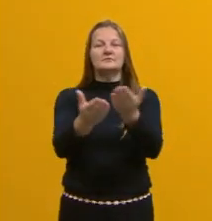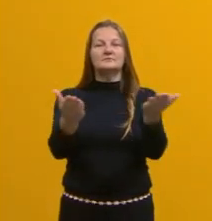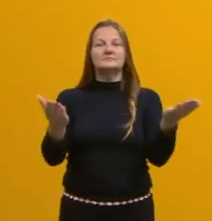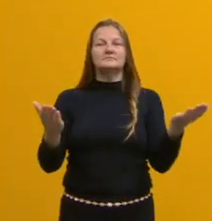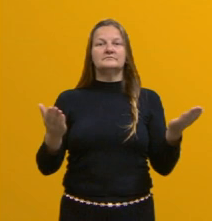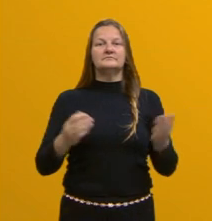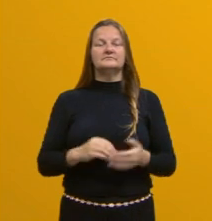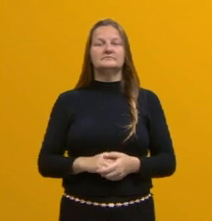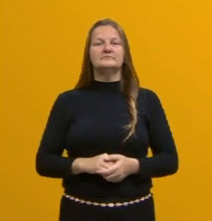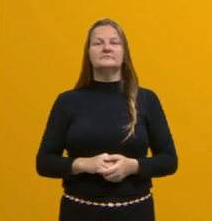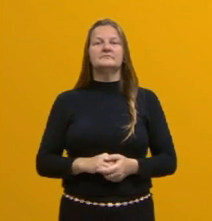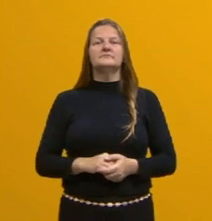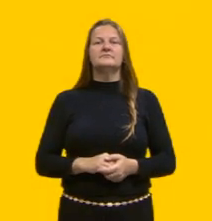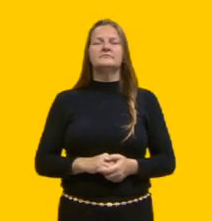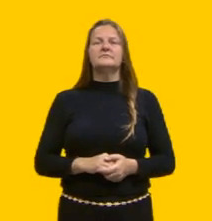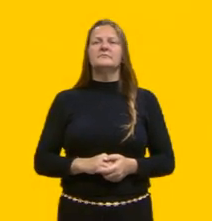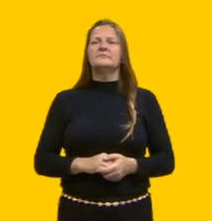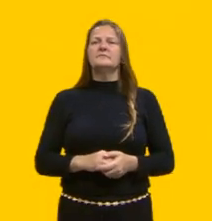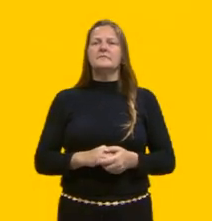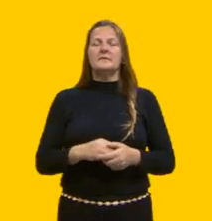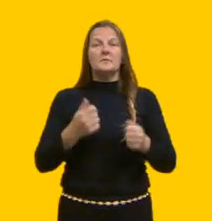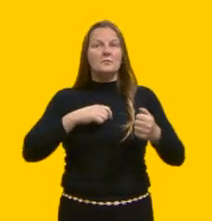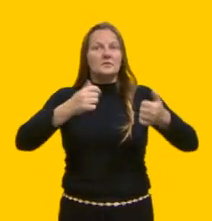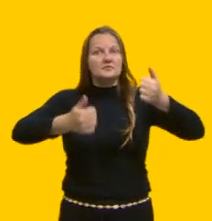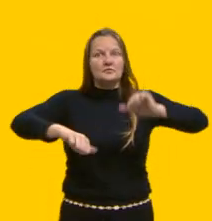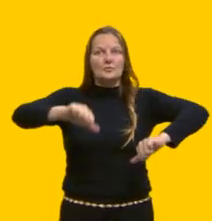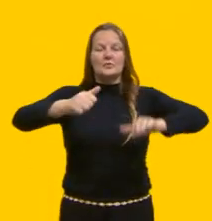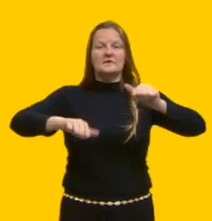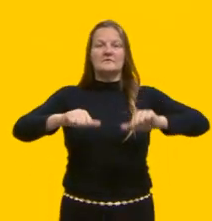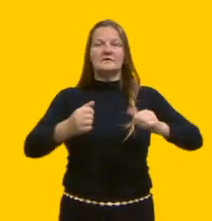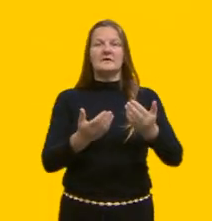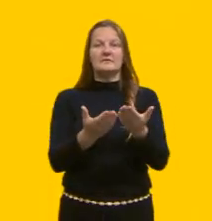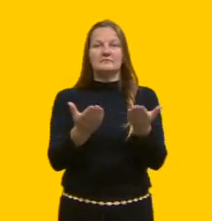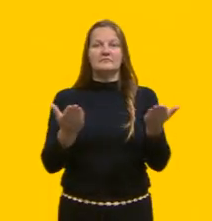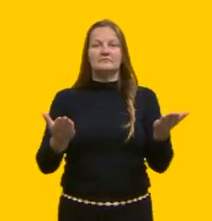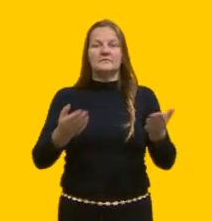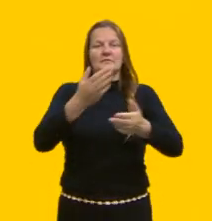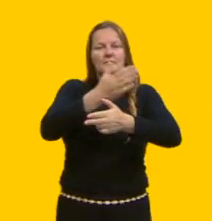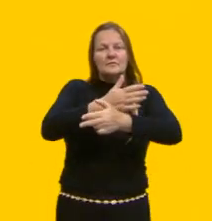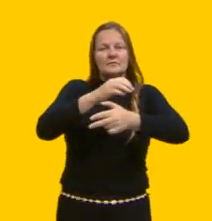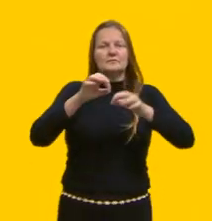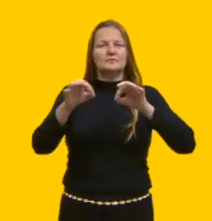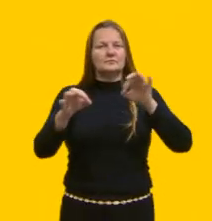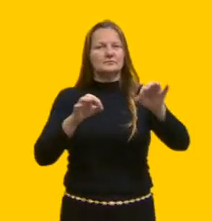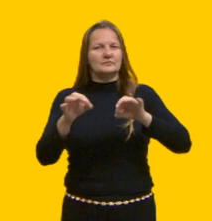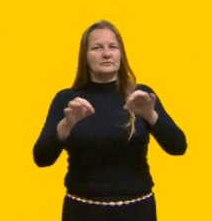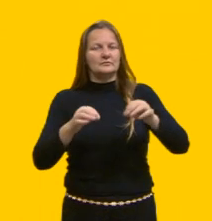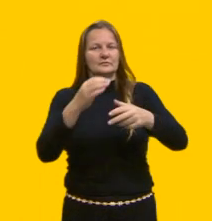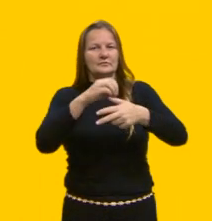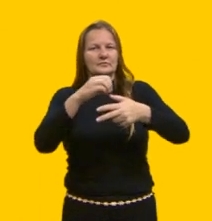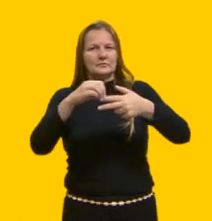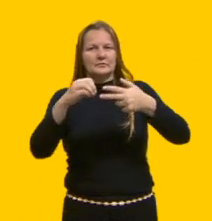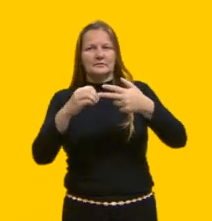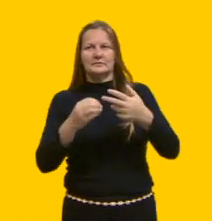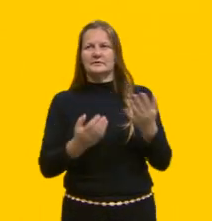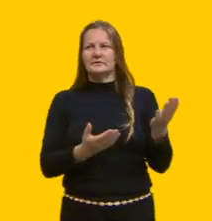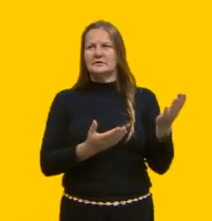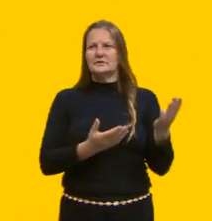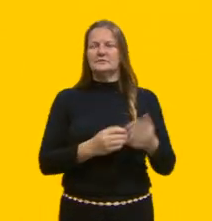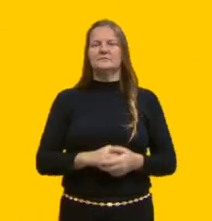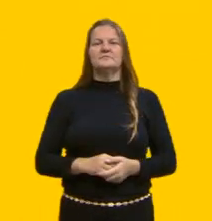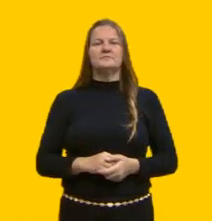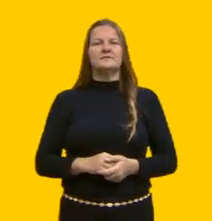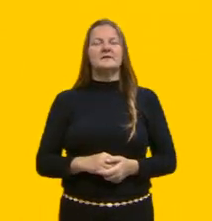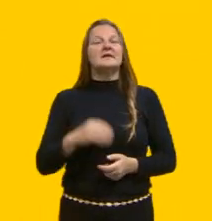certo então para a gente qualificar o nosso projeto né qualificar o programa para